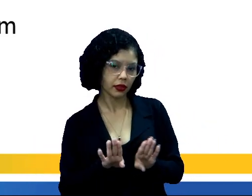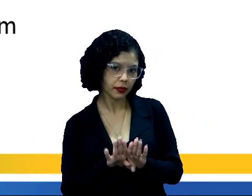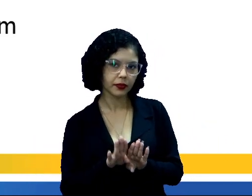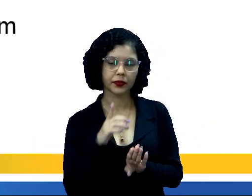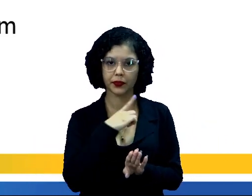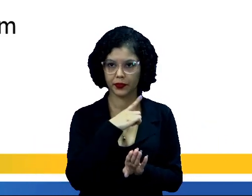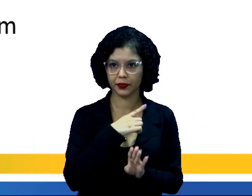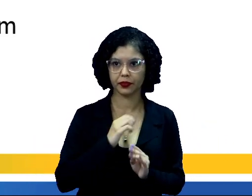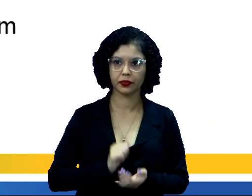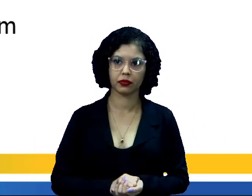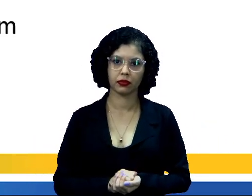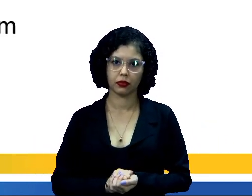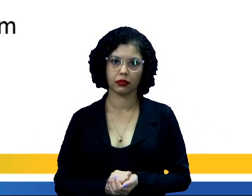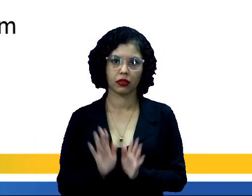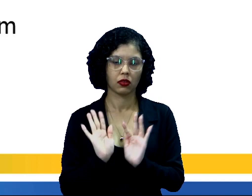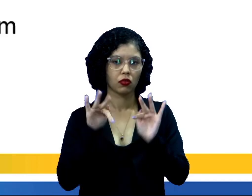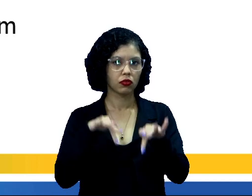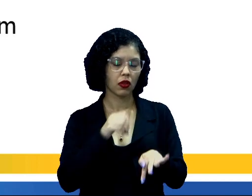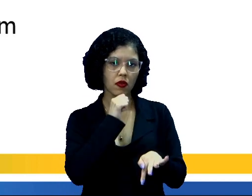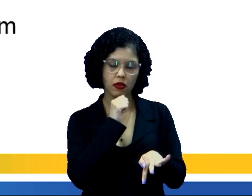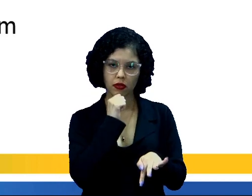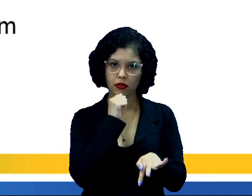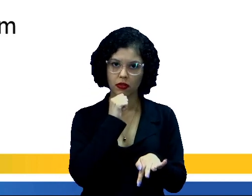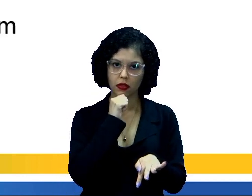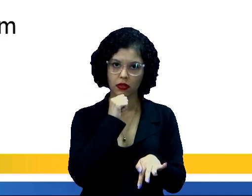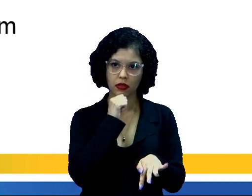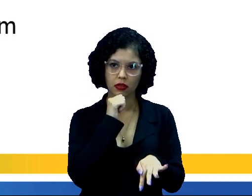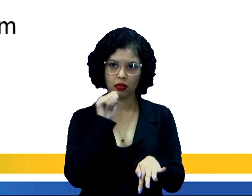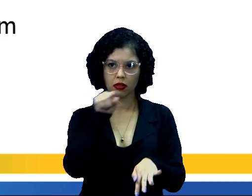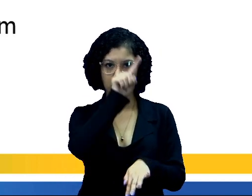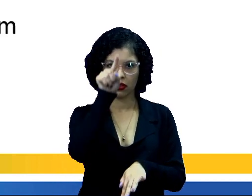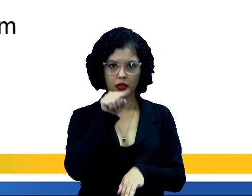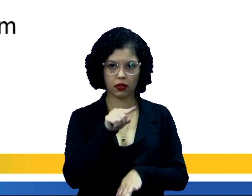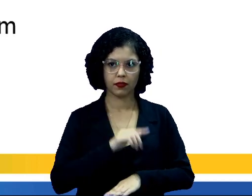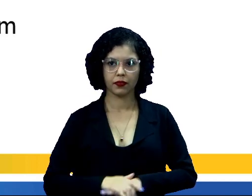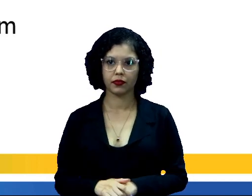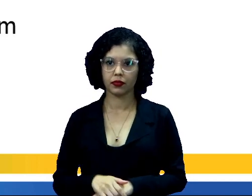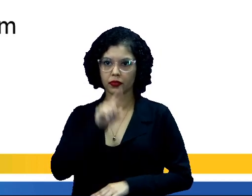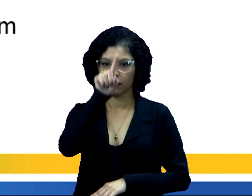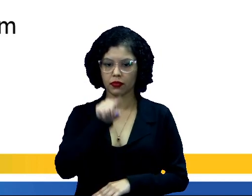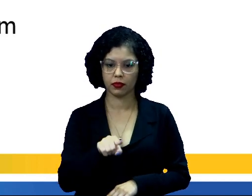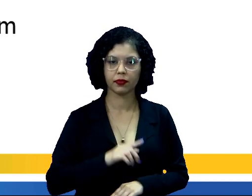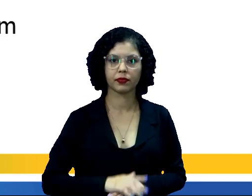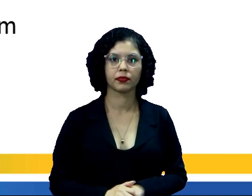tem, um final com a exclamação.